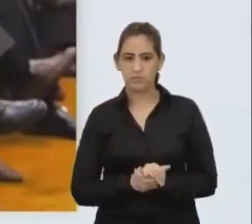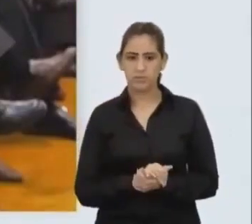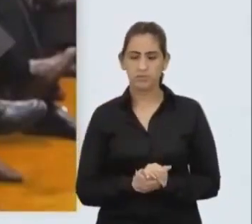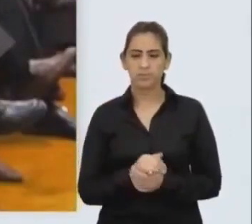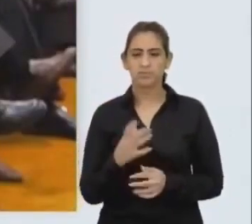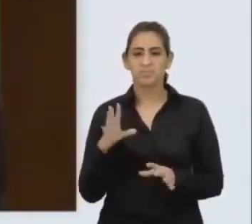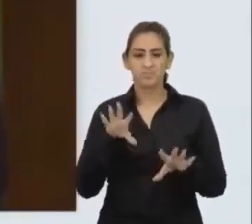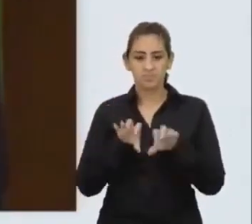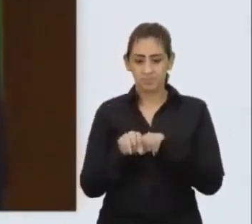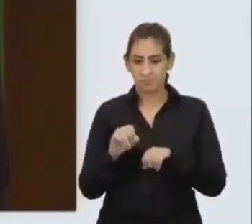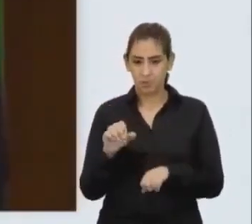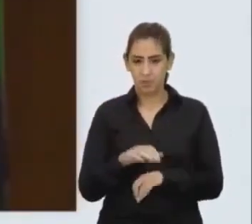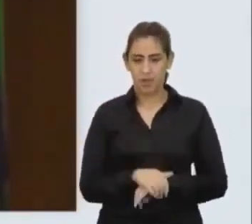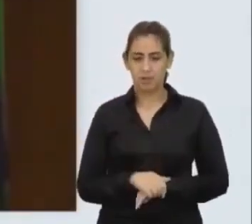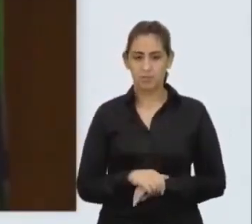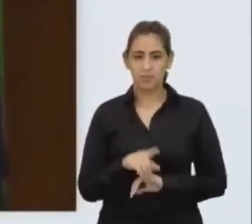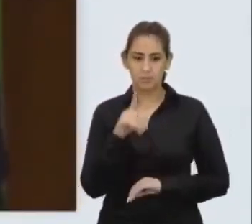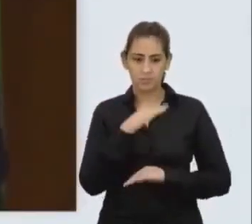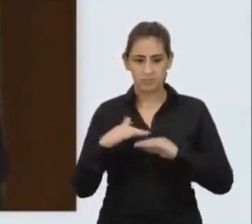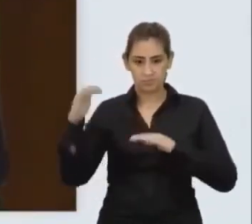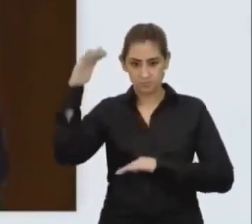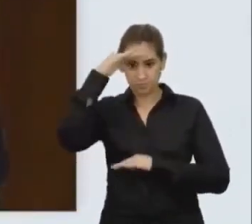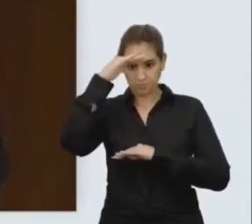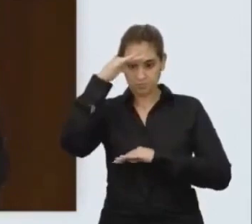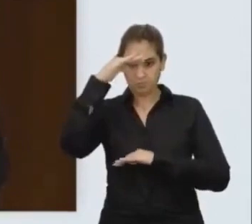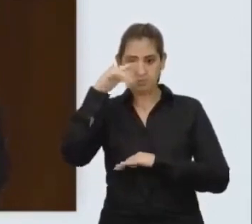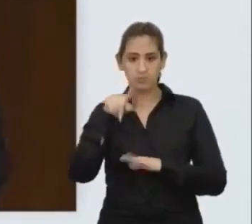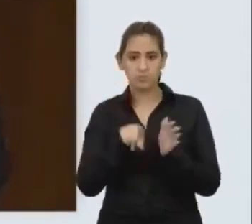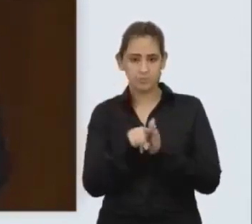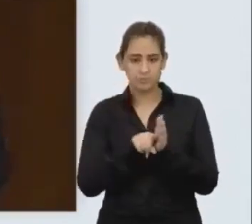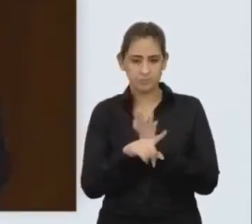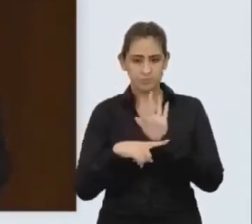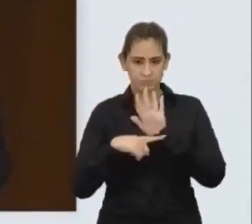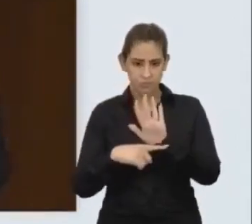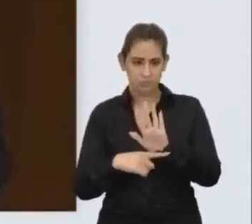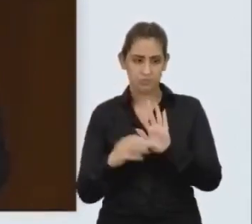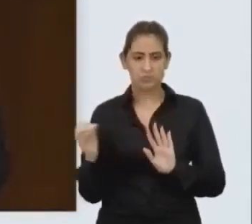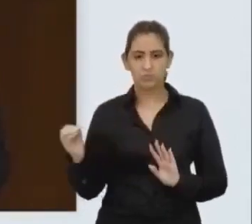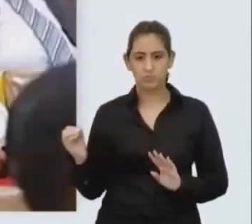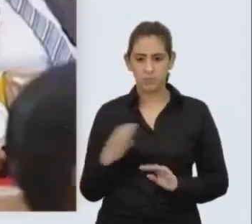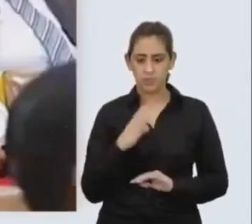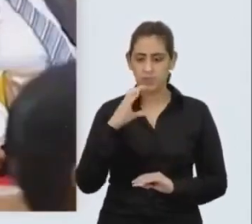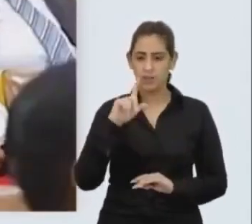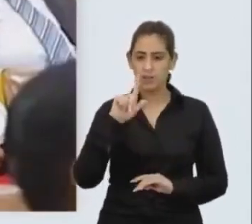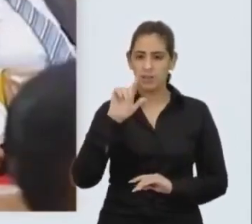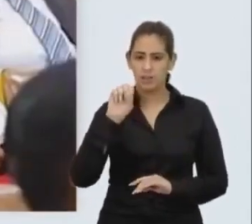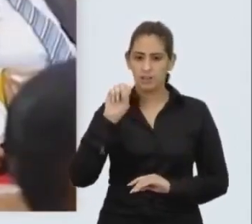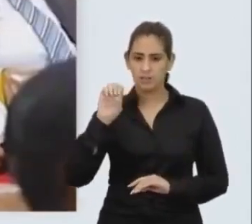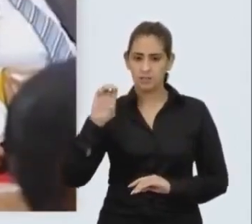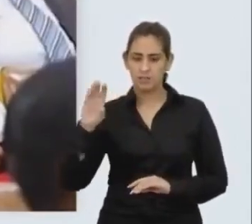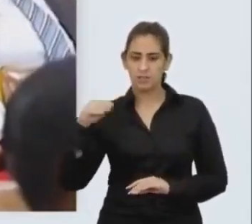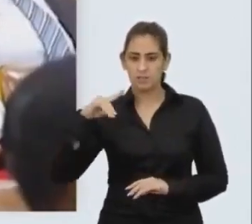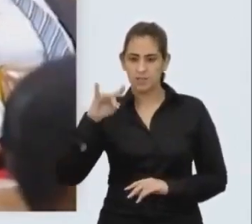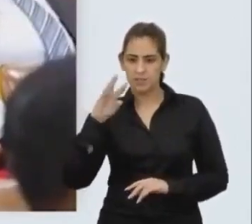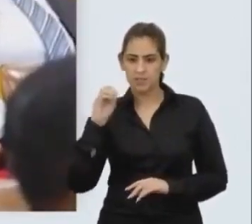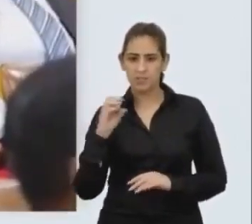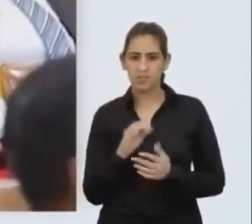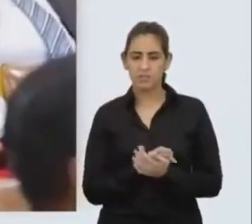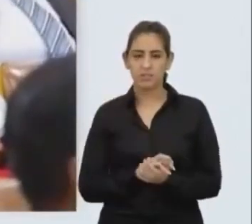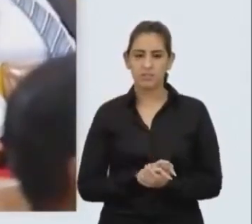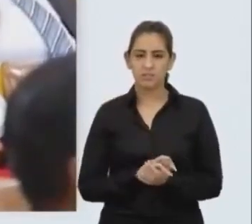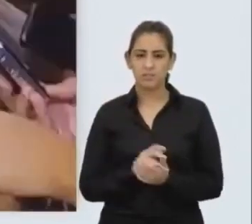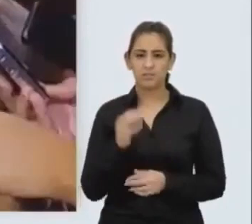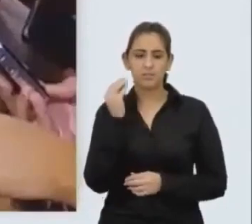são formais para as autoridades a pesquisa mostrou que a nova em média é criada com oportunidade